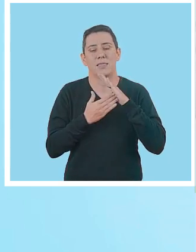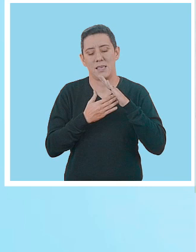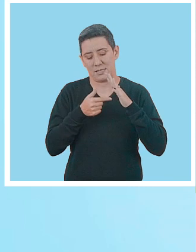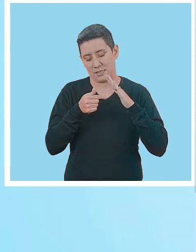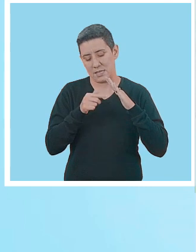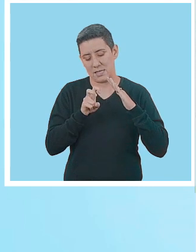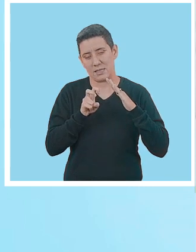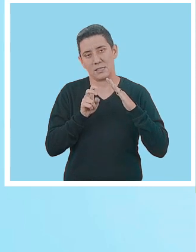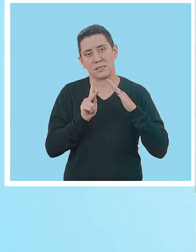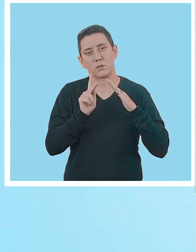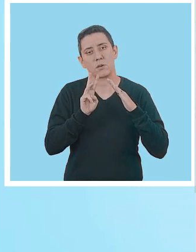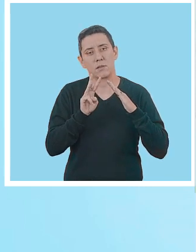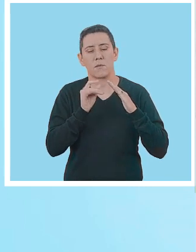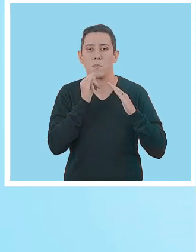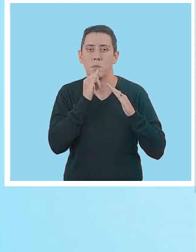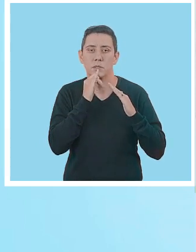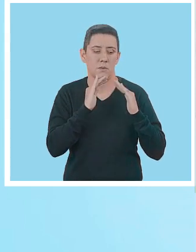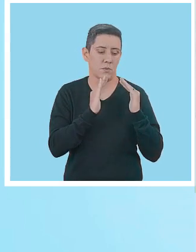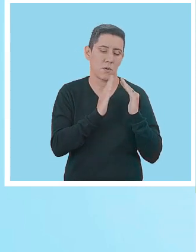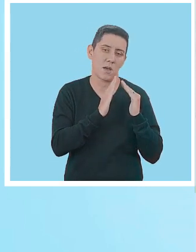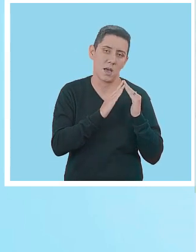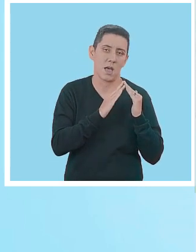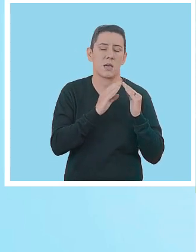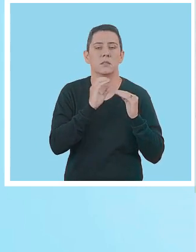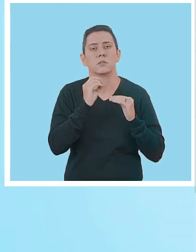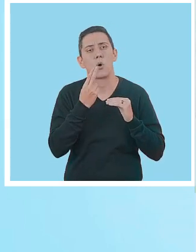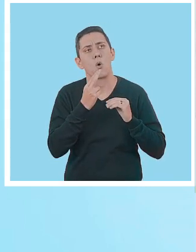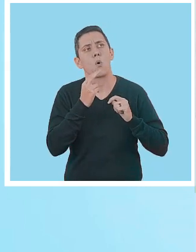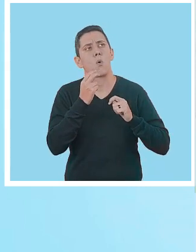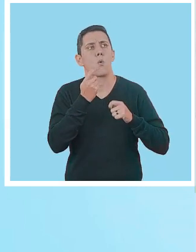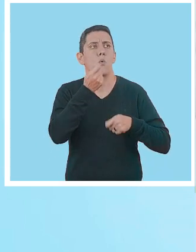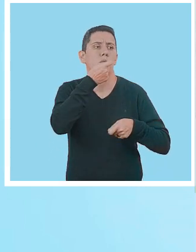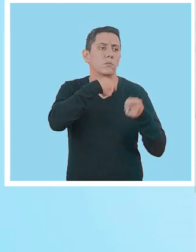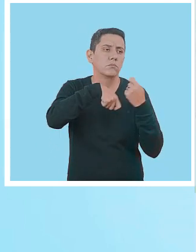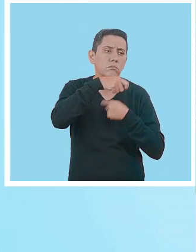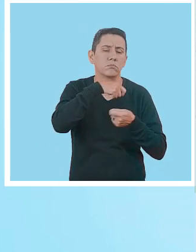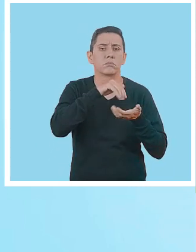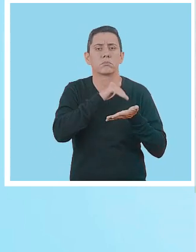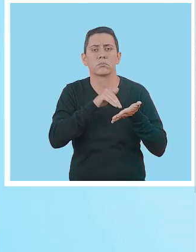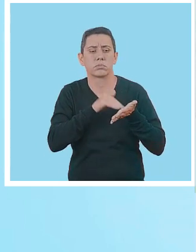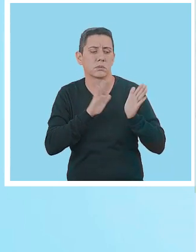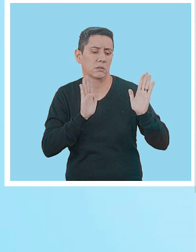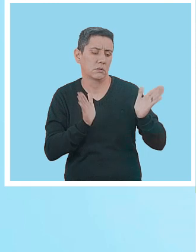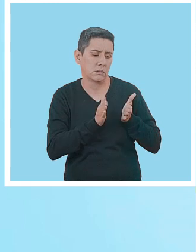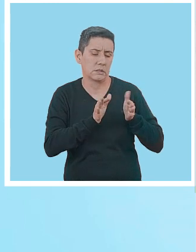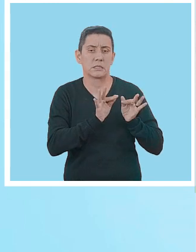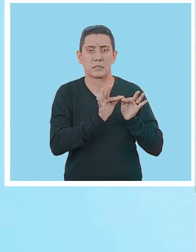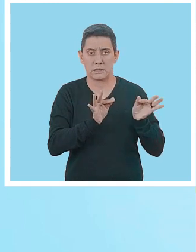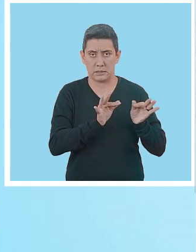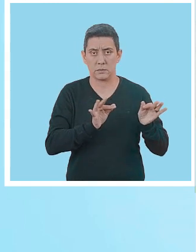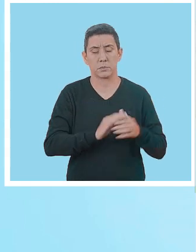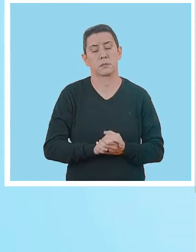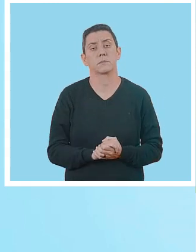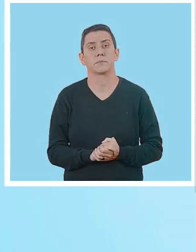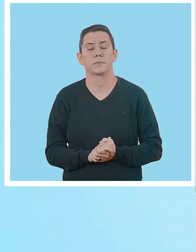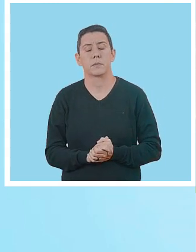engloba instalações residenciais e até comerciais de porte um pouco maior